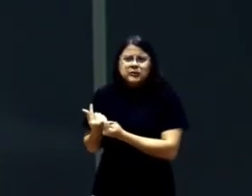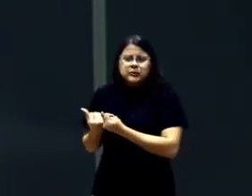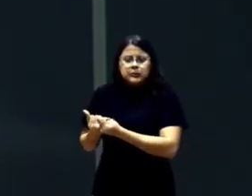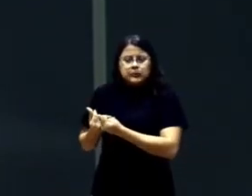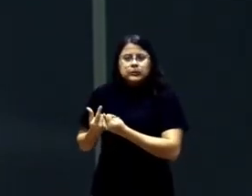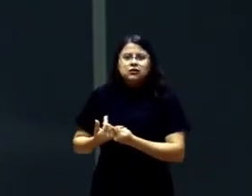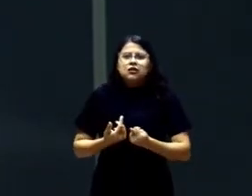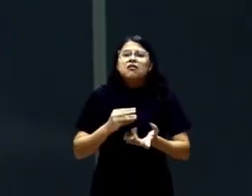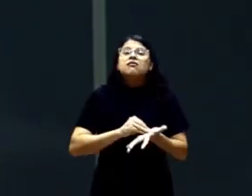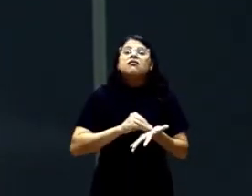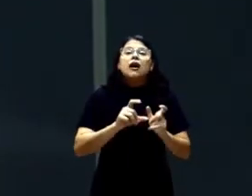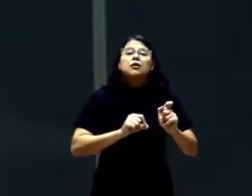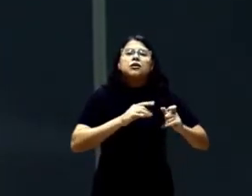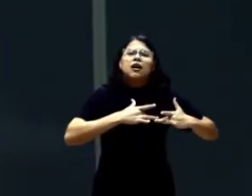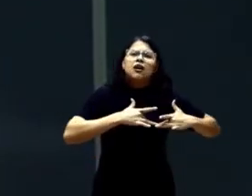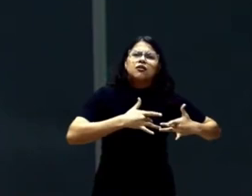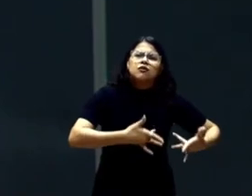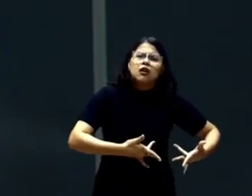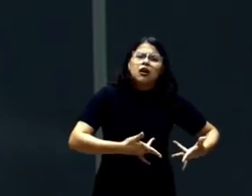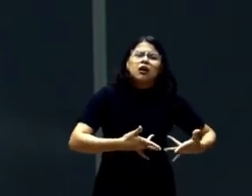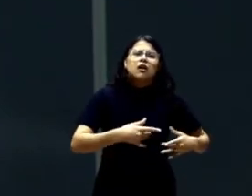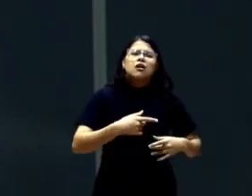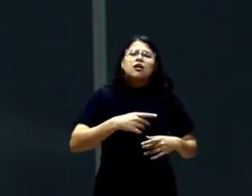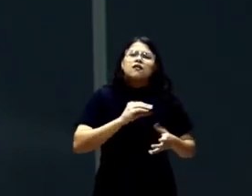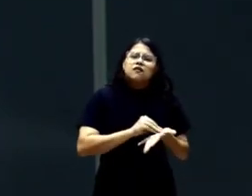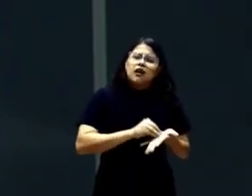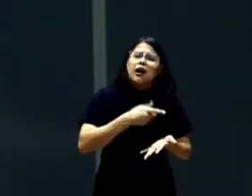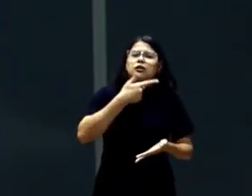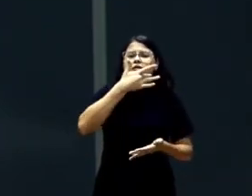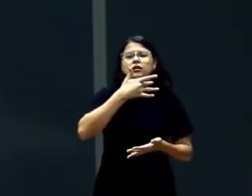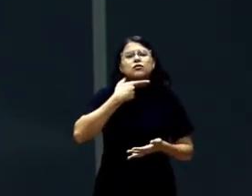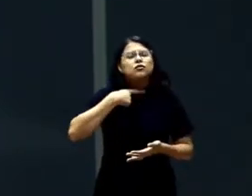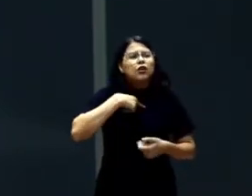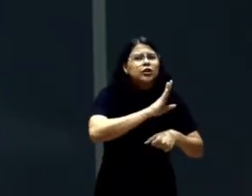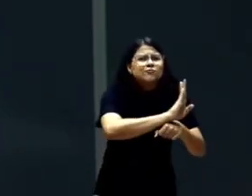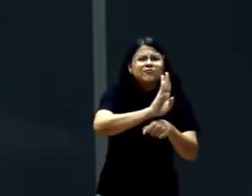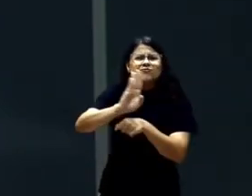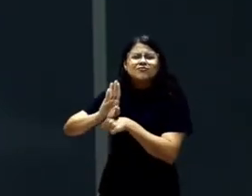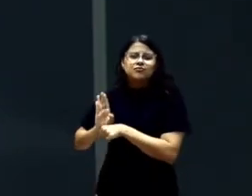A generosidade aniquila a ganância.